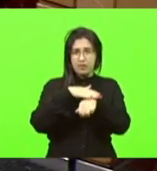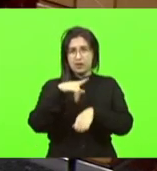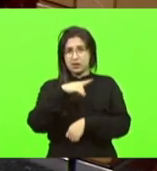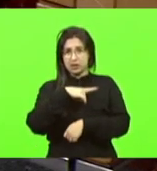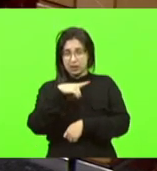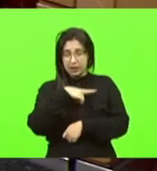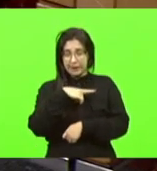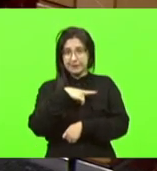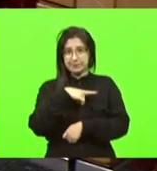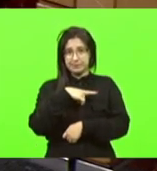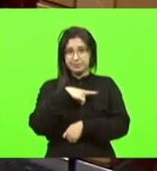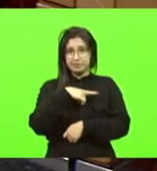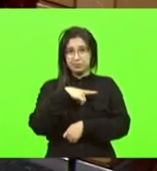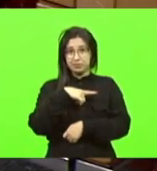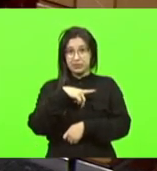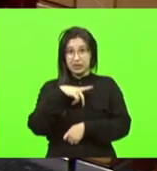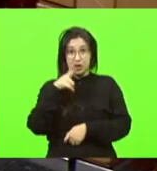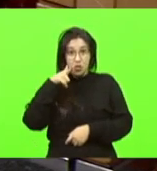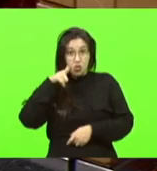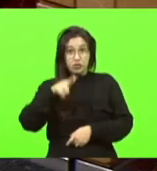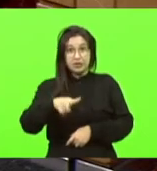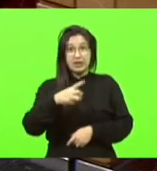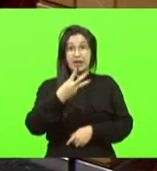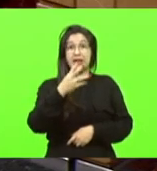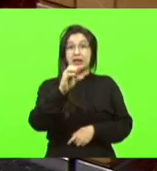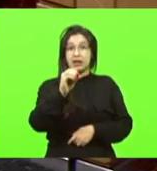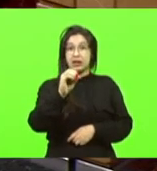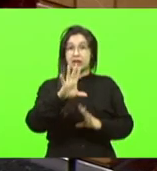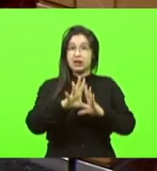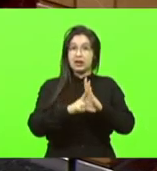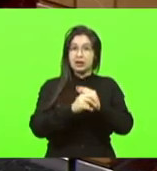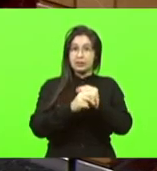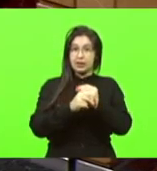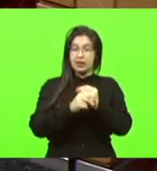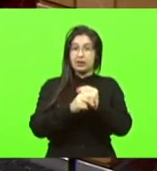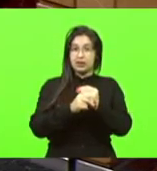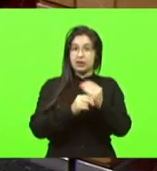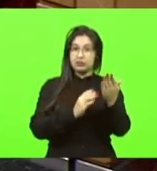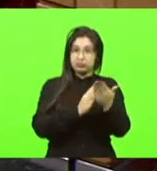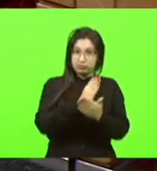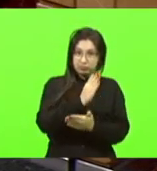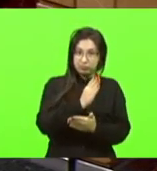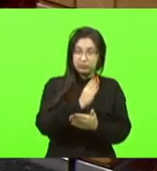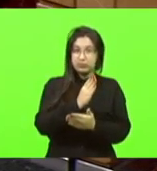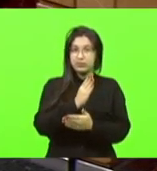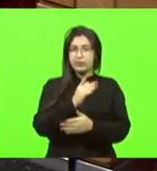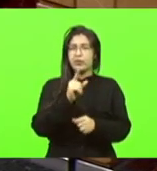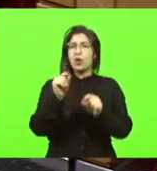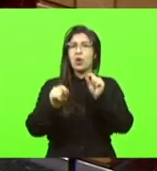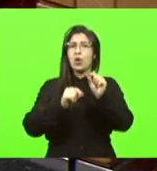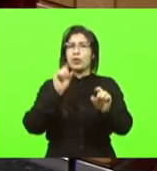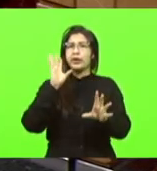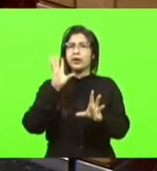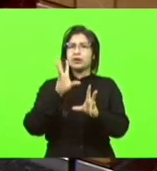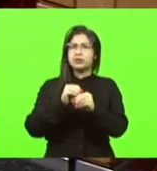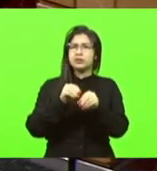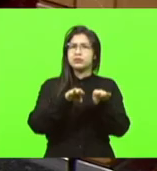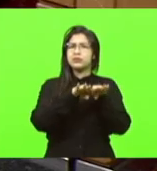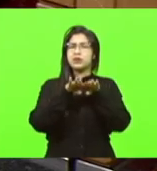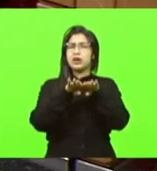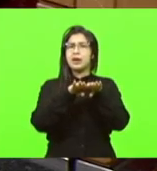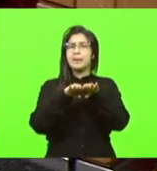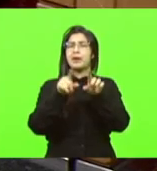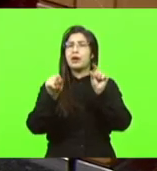o êxito das 30 emendas acolhidas o que que no que concerne a integralidade e paridade nos foi